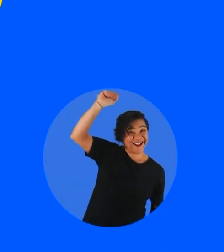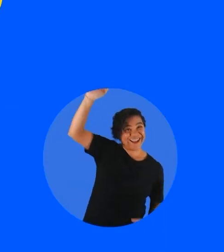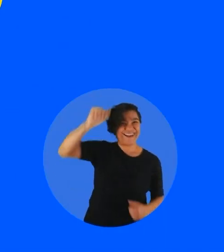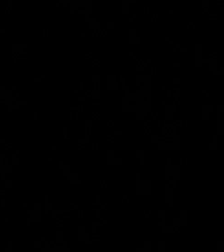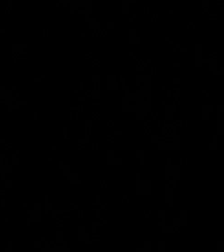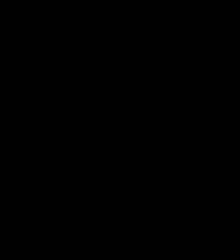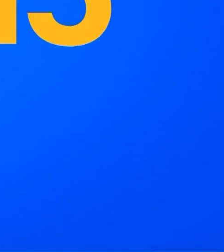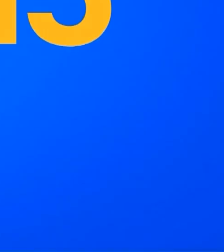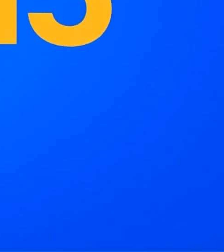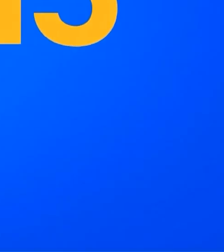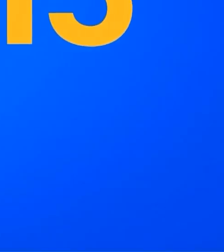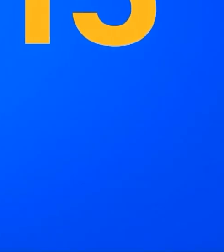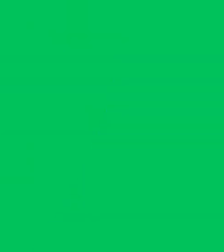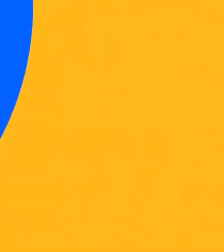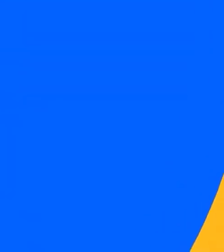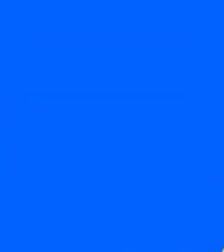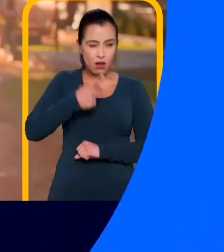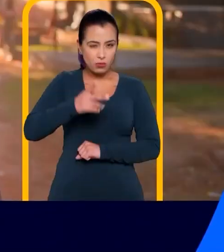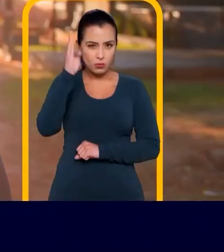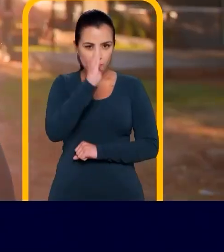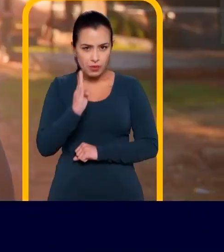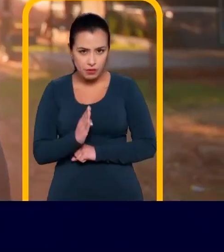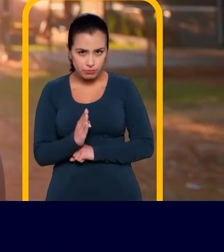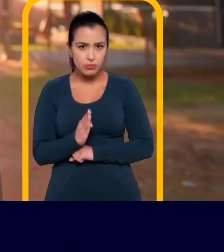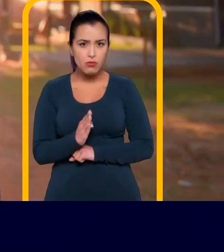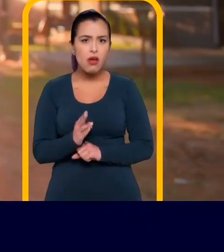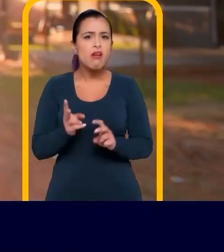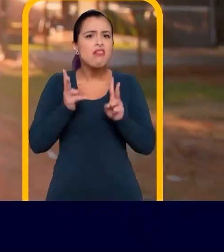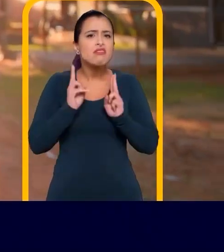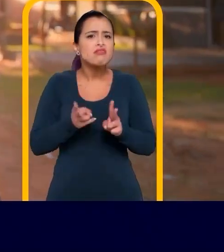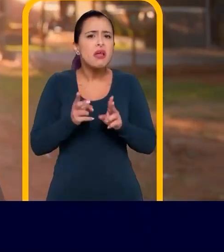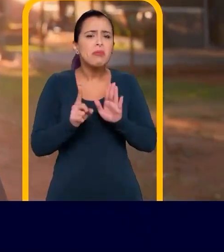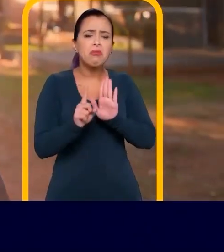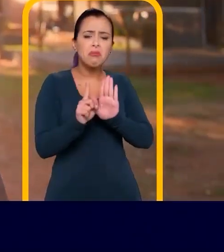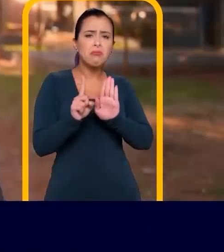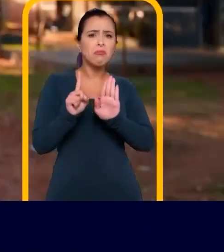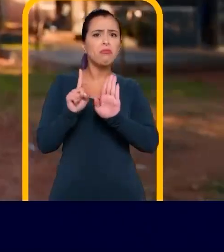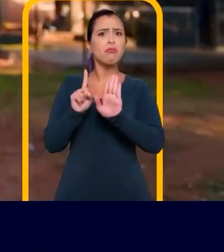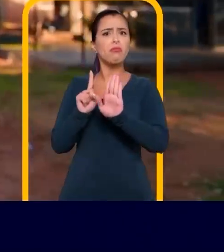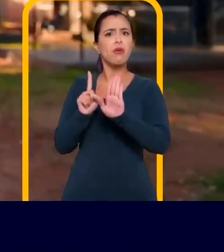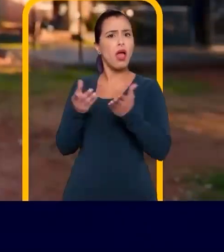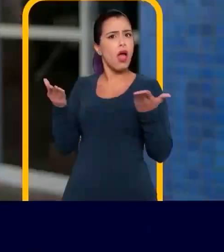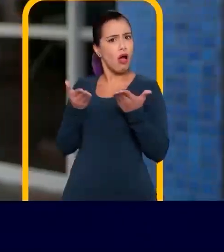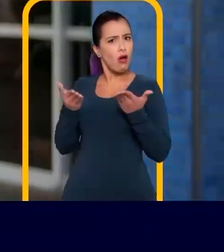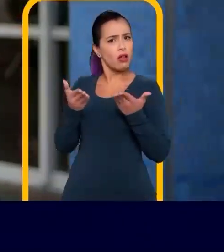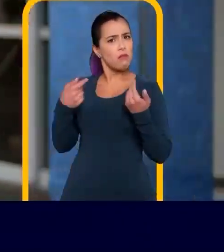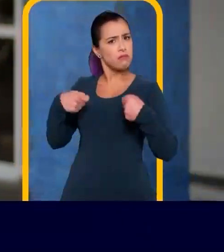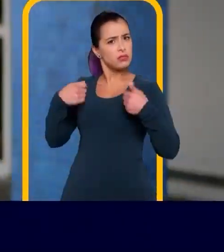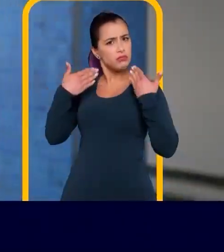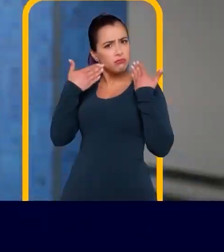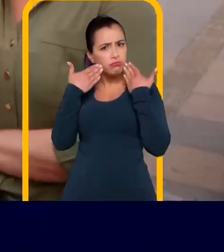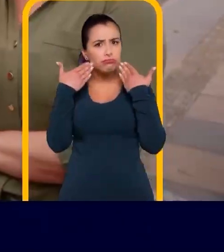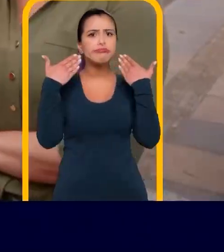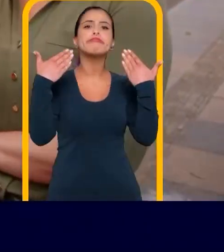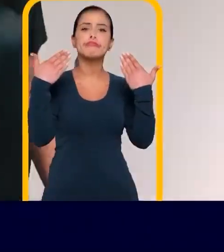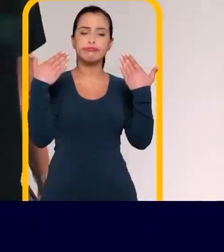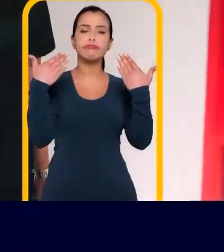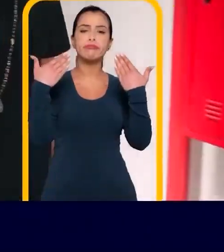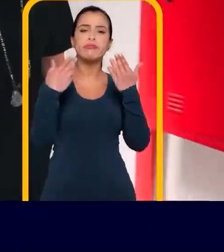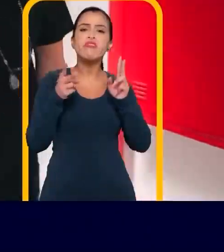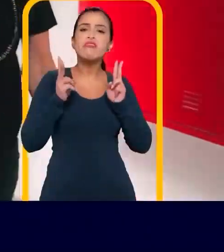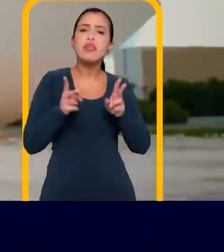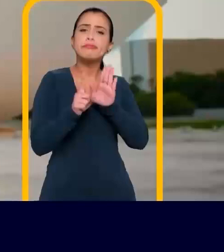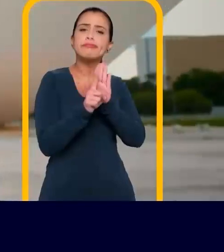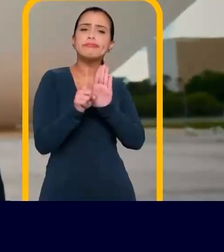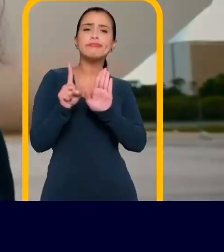Lula lá! As mulheres brasileiras fomos sempre eco. Chegou a hora de sermos voz.